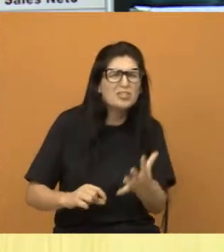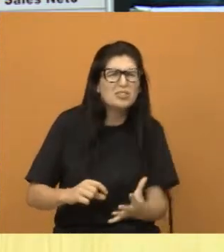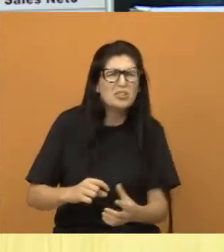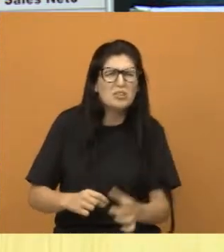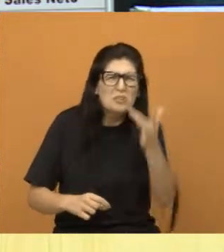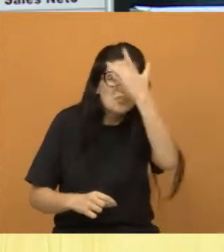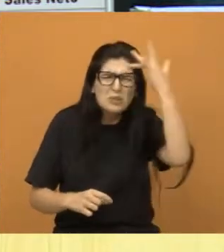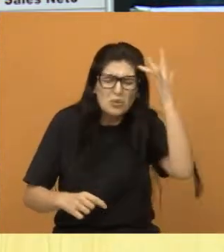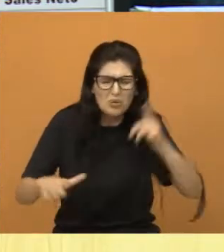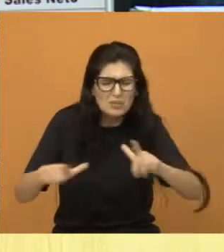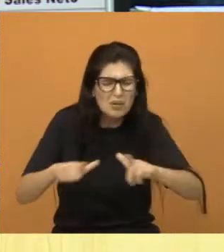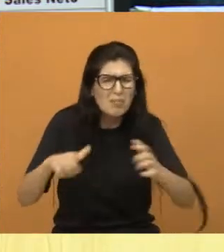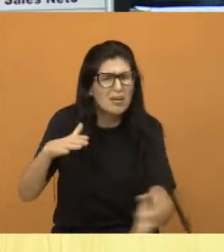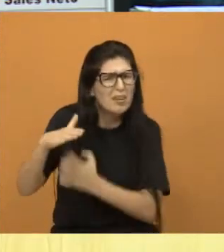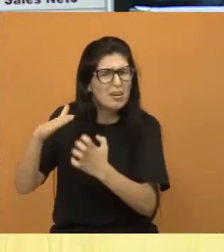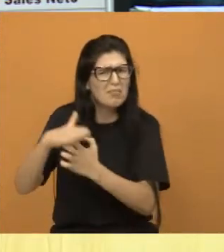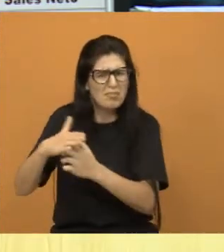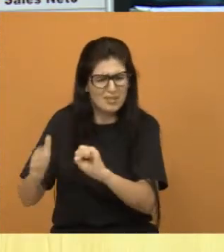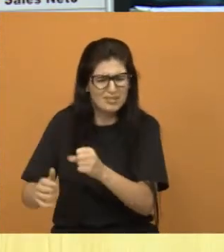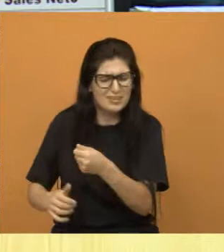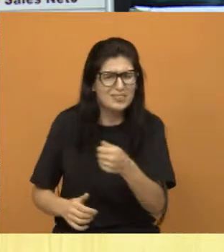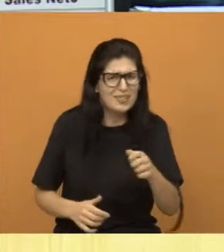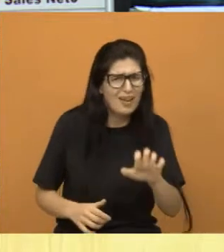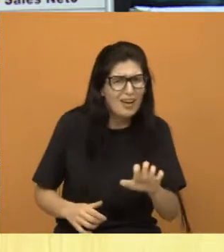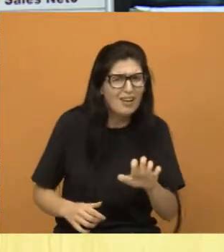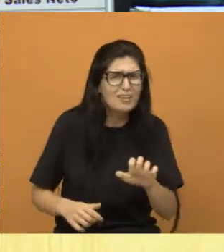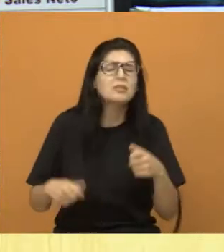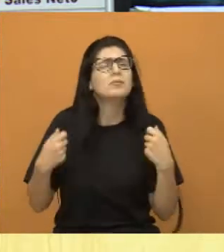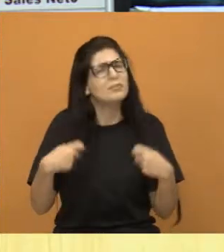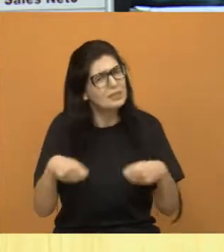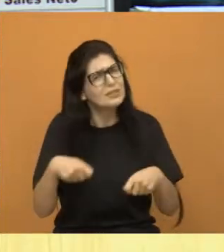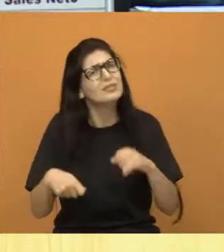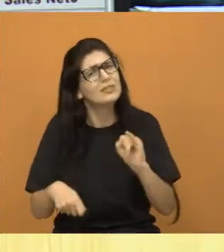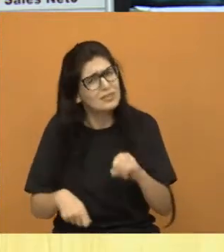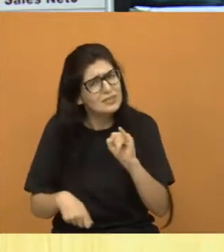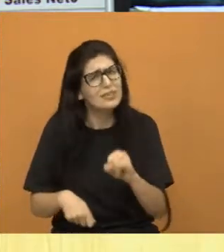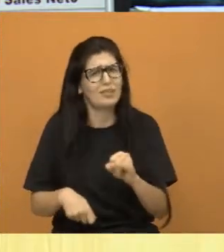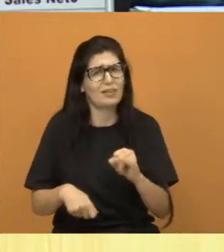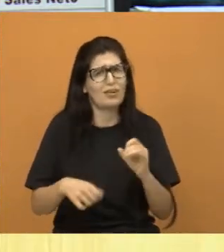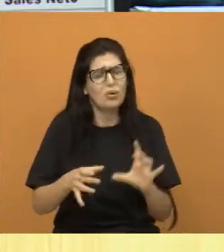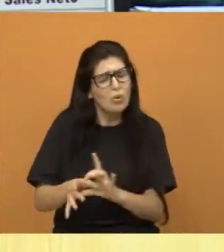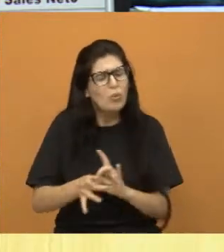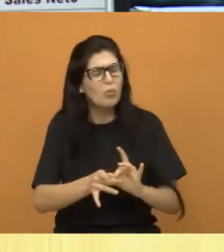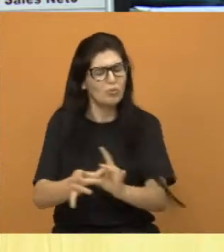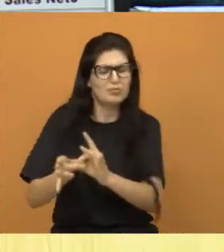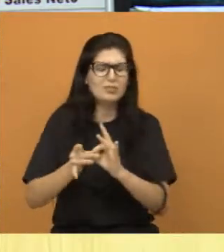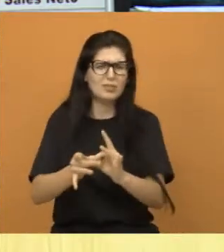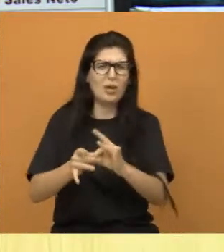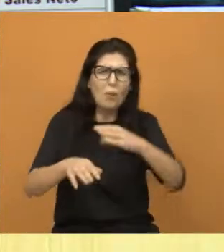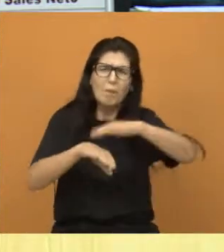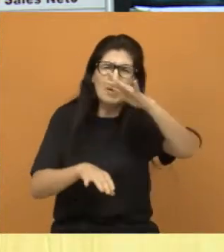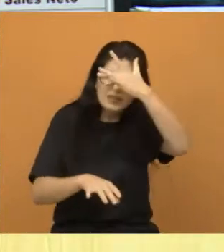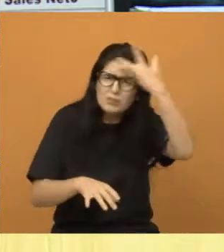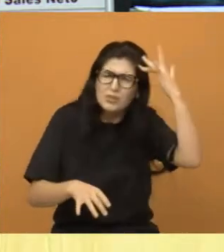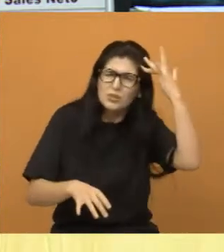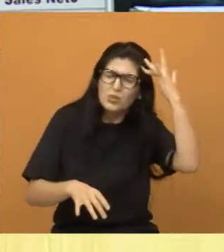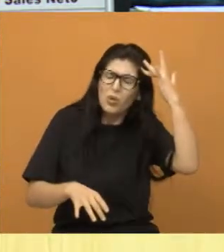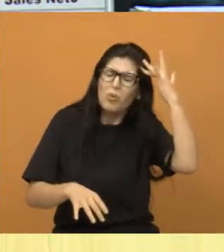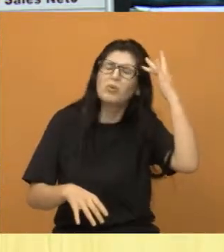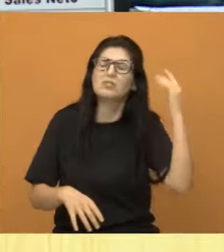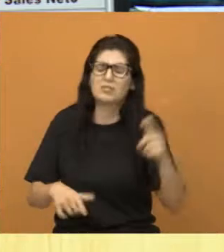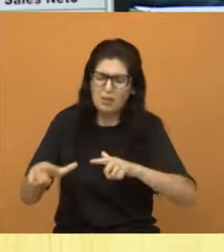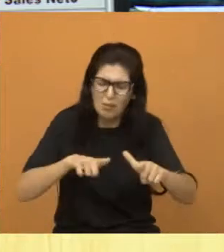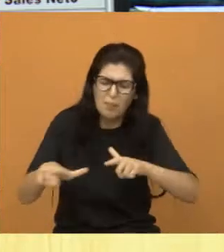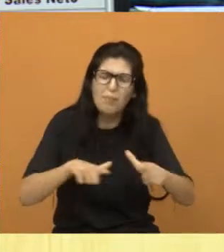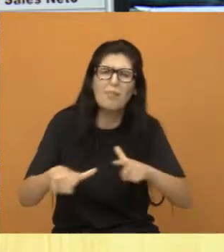e braços, nenhuma cidade no mundo caminha. E o SAI precisa de mãos e braços para executar as